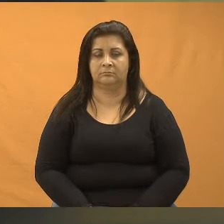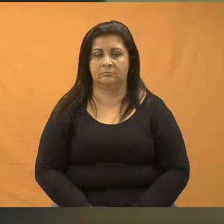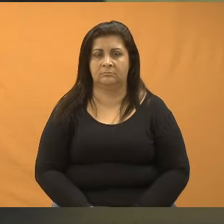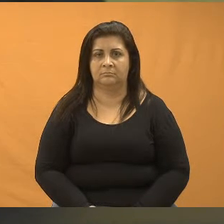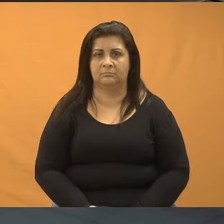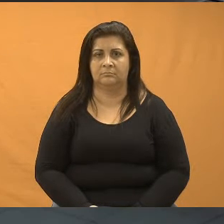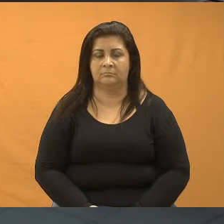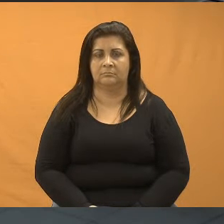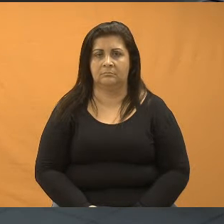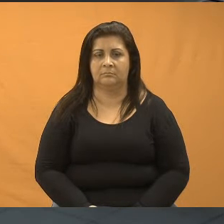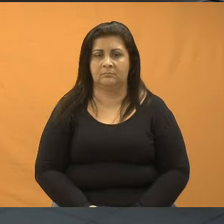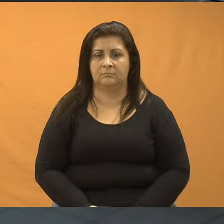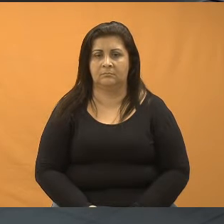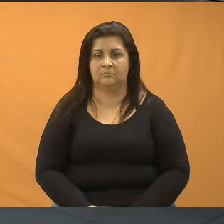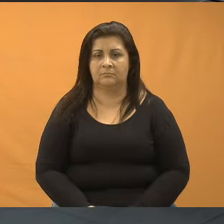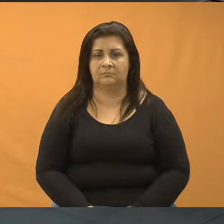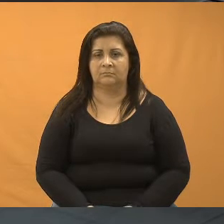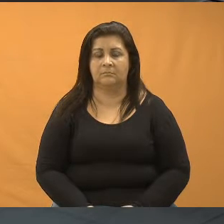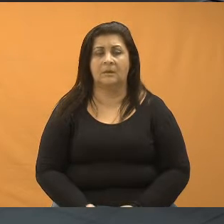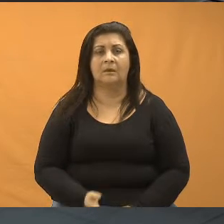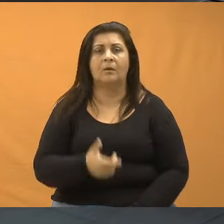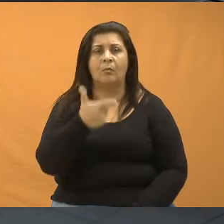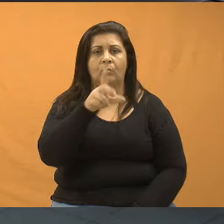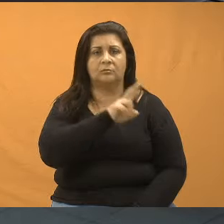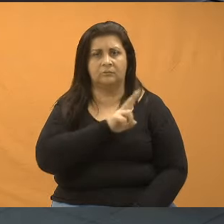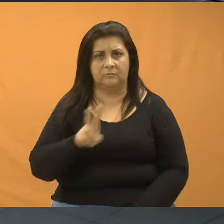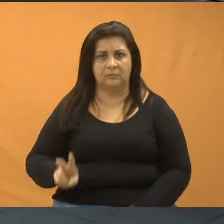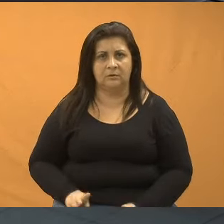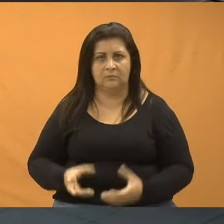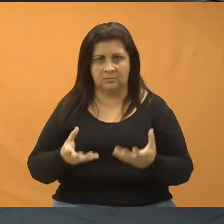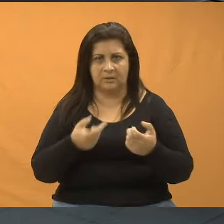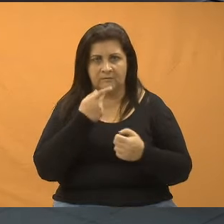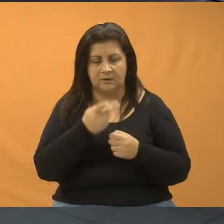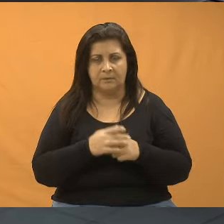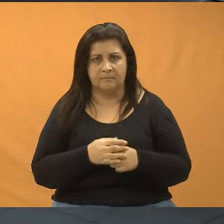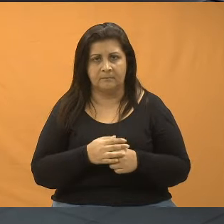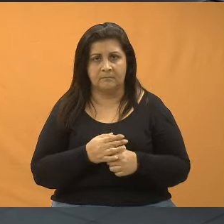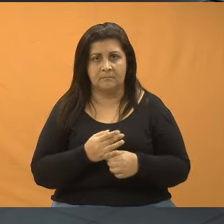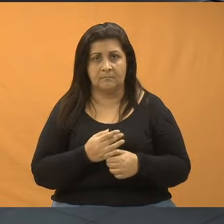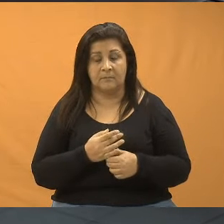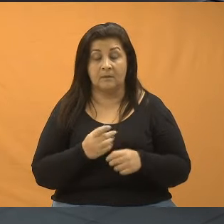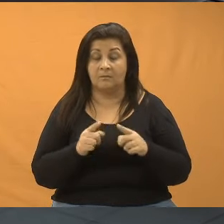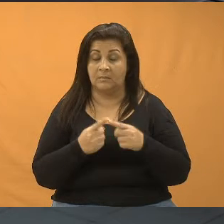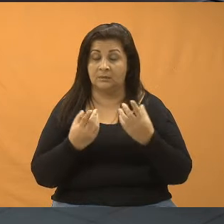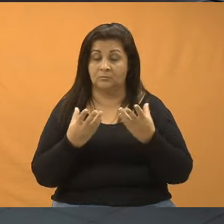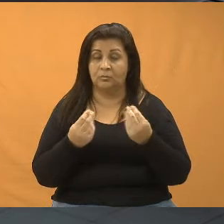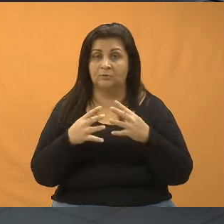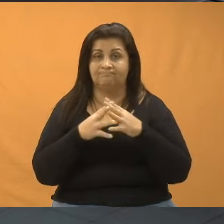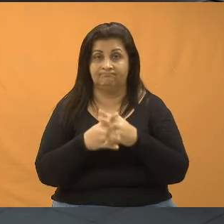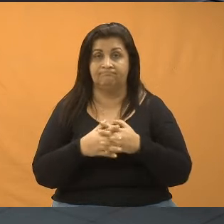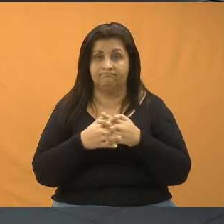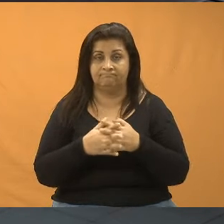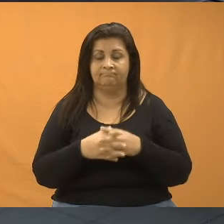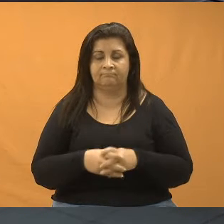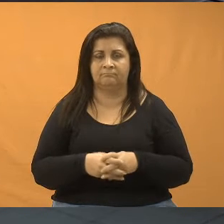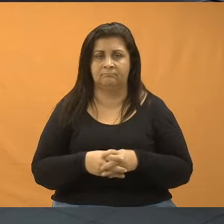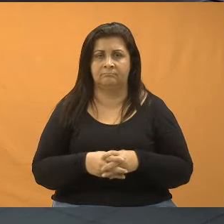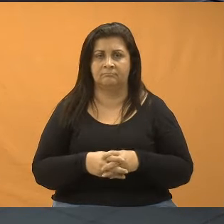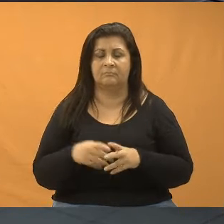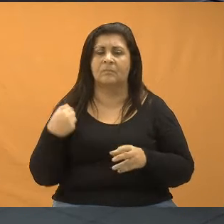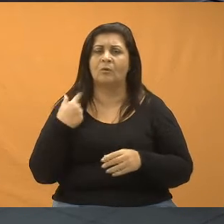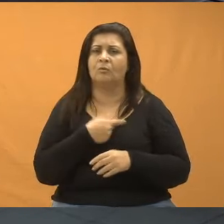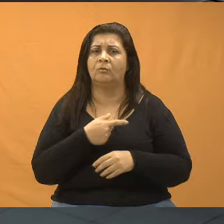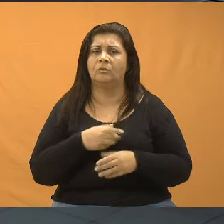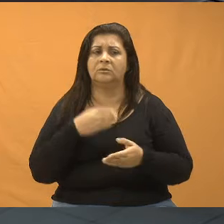Eu acho que eu vou abrir para os demais vereadores, mas assim, é uma situação muito complexa e difícil. Quando nós assumimos a Santa Casa